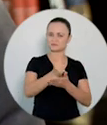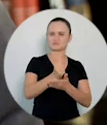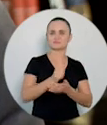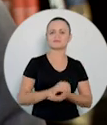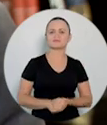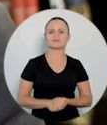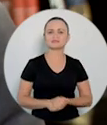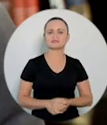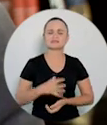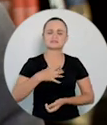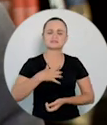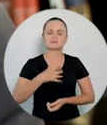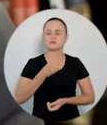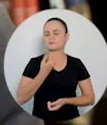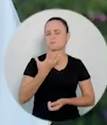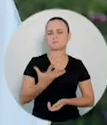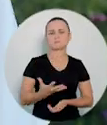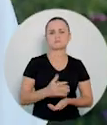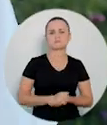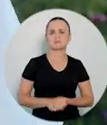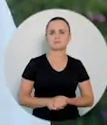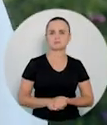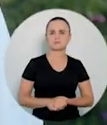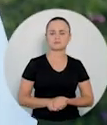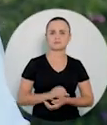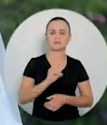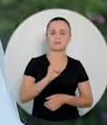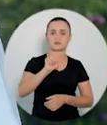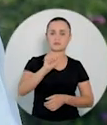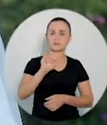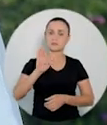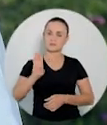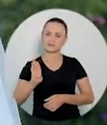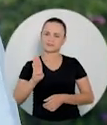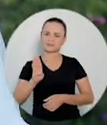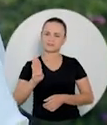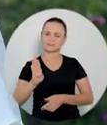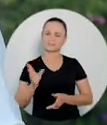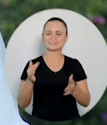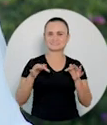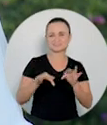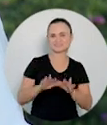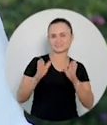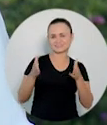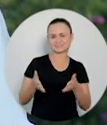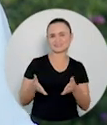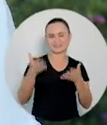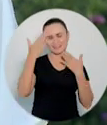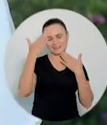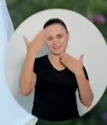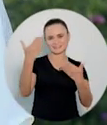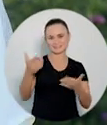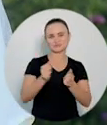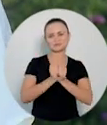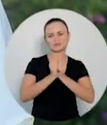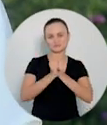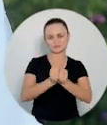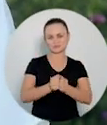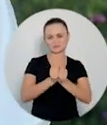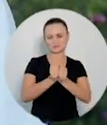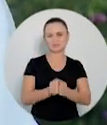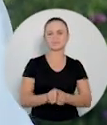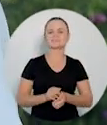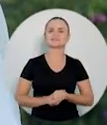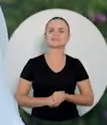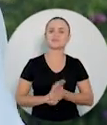aprovada, esse é o principal objetivo do canal. Este OAB Nacional fica por aqui. Obrigada por sua companhia. Você sabia que pode